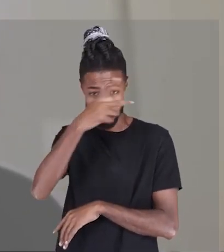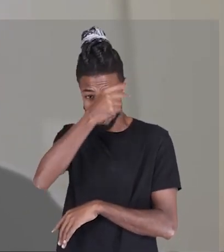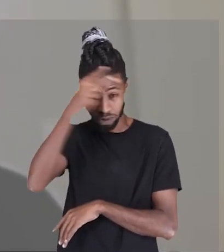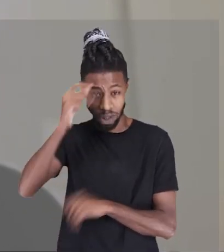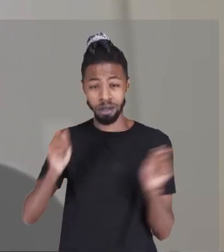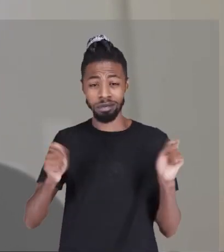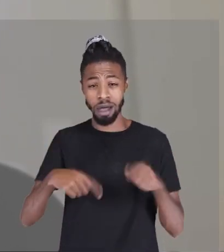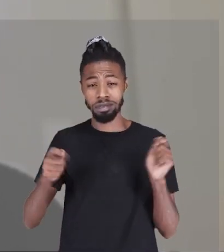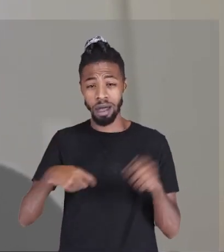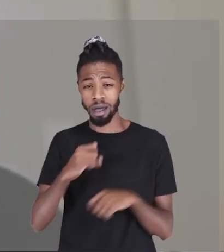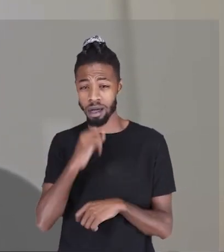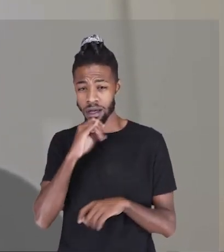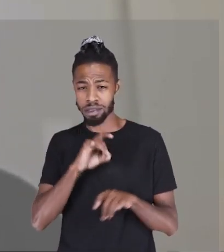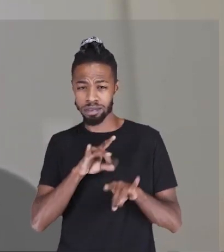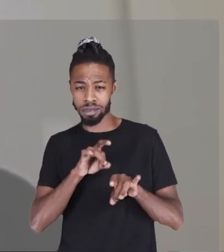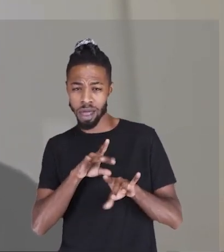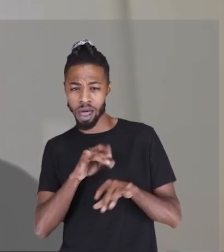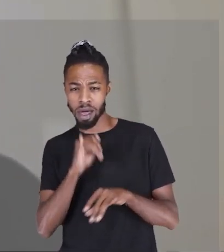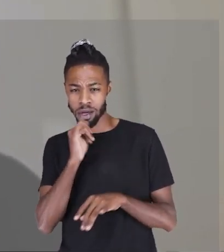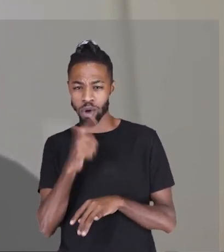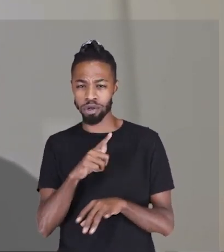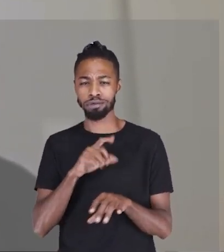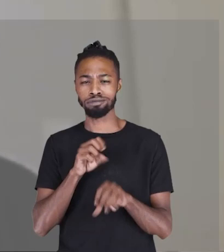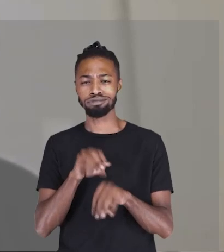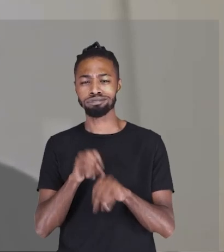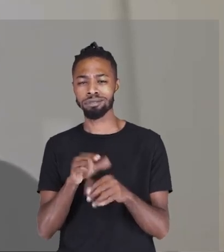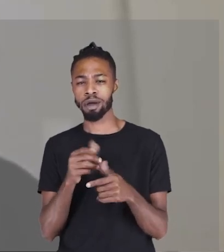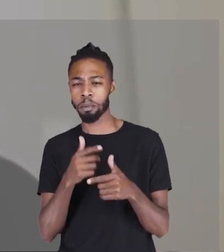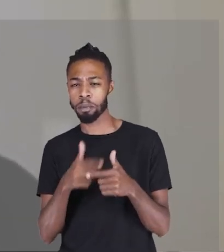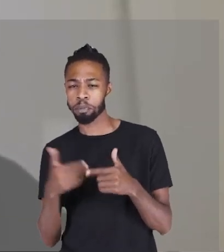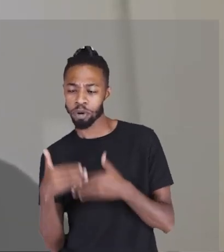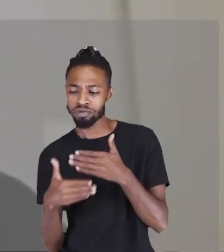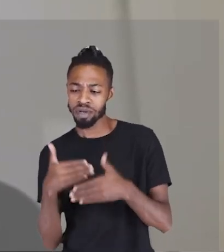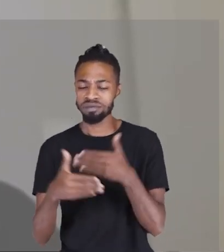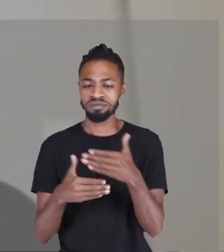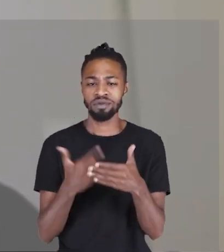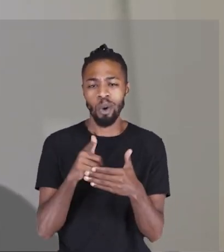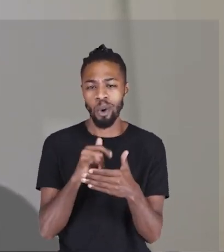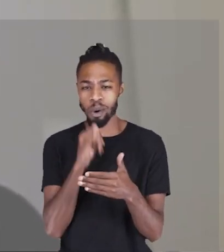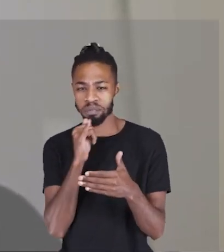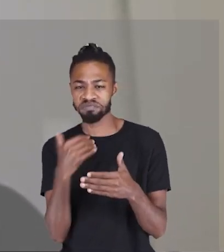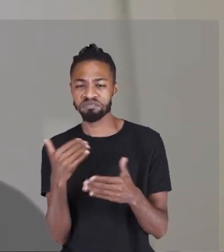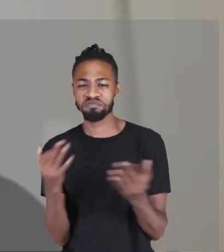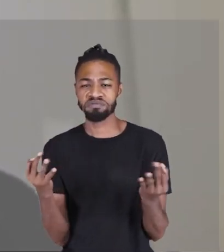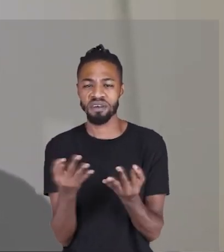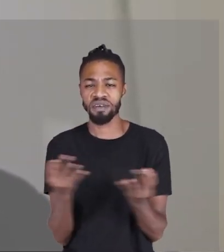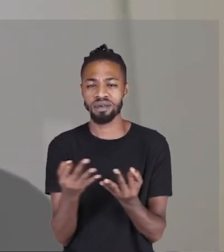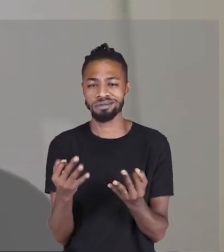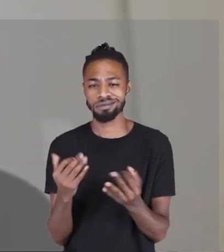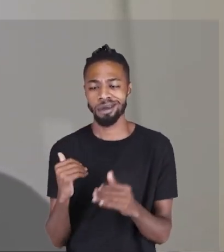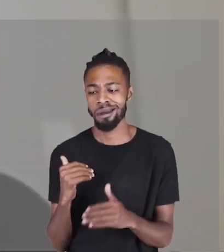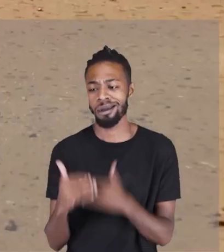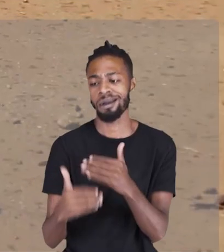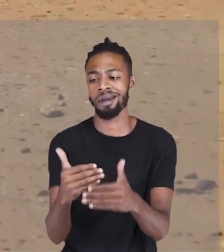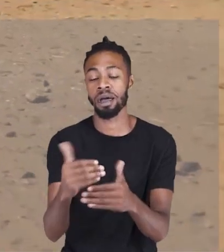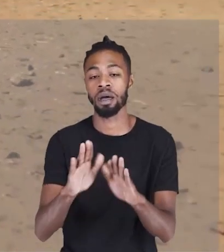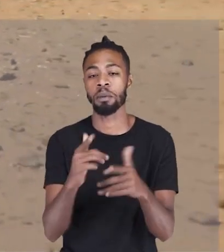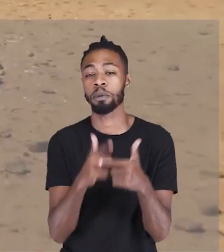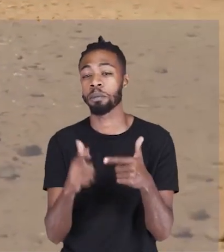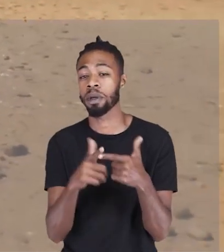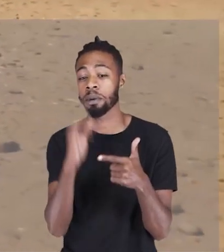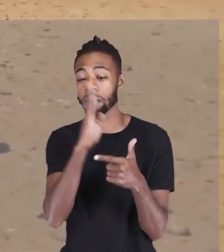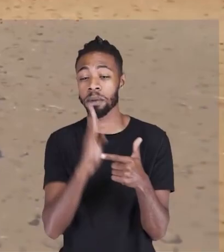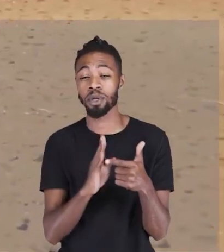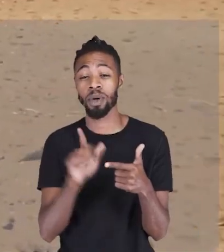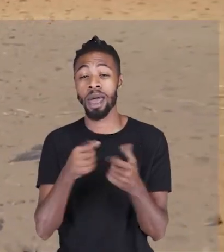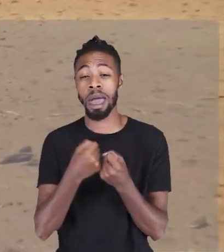nos municípios a gente tem capacidade técnica instalada para dar conta desse processo, e nem sempre é assim. O problema é que o